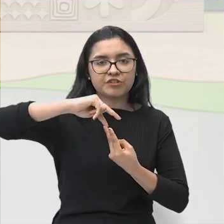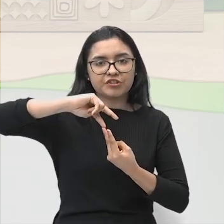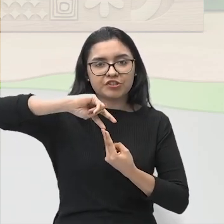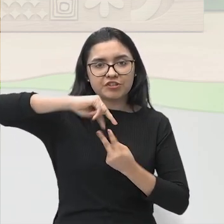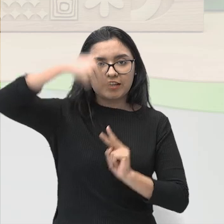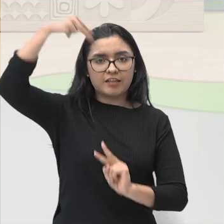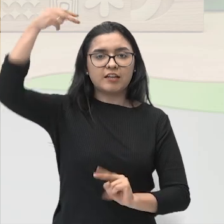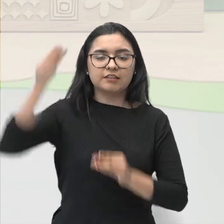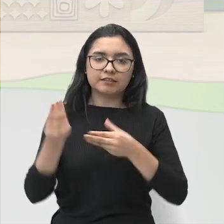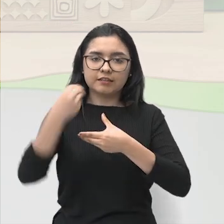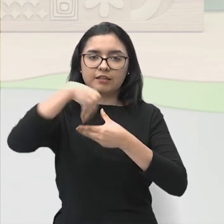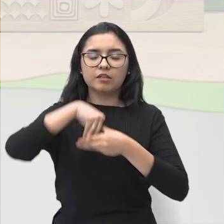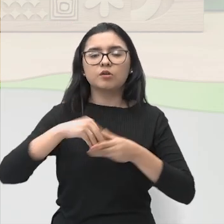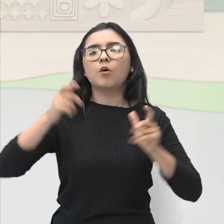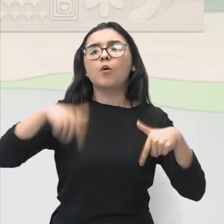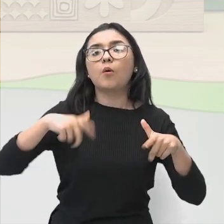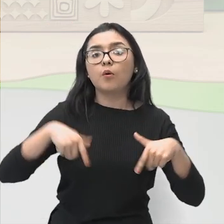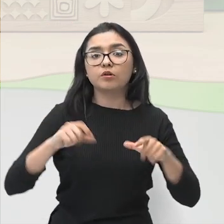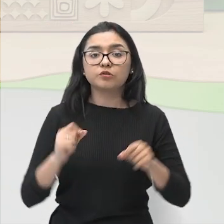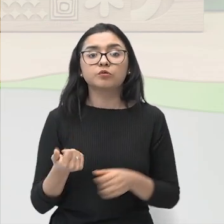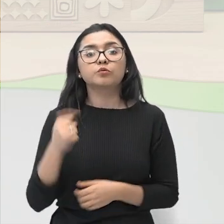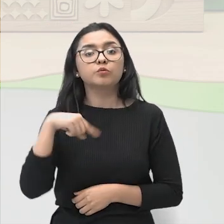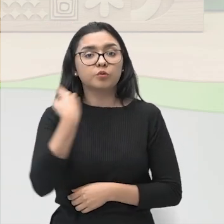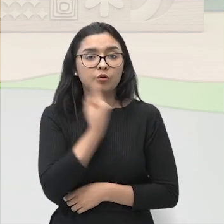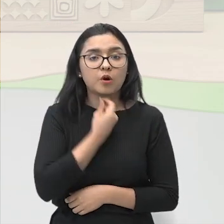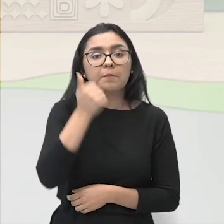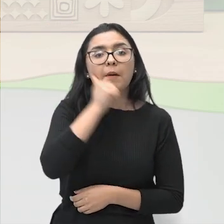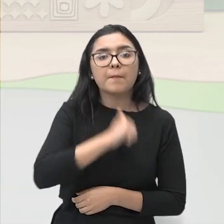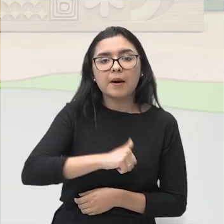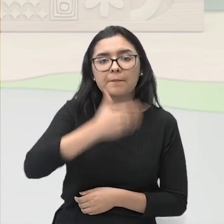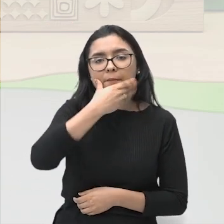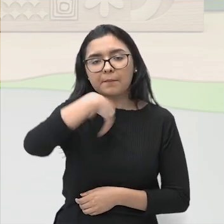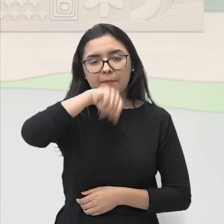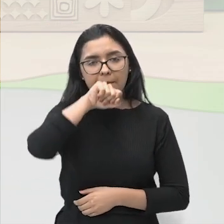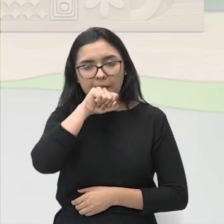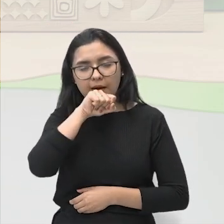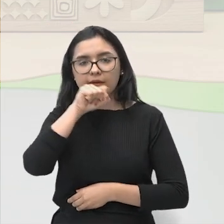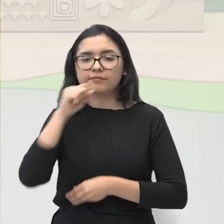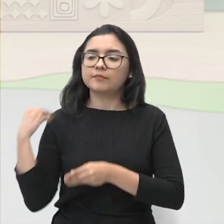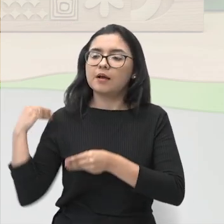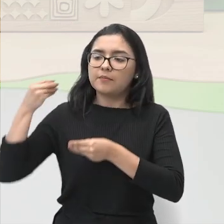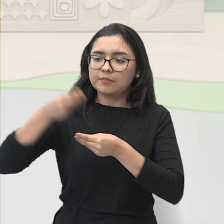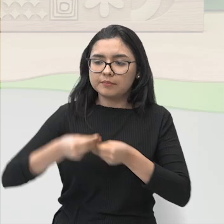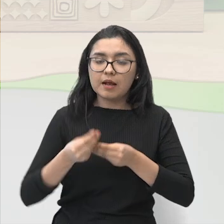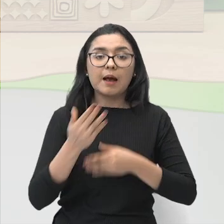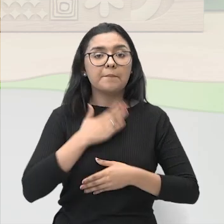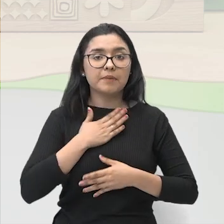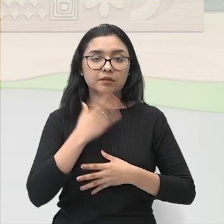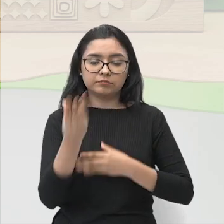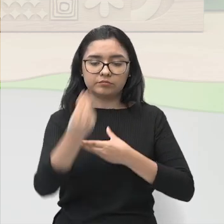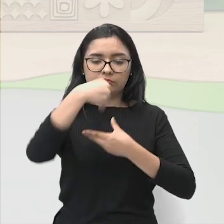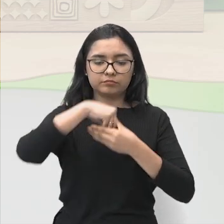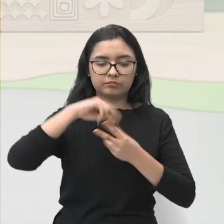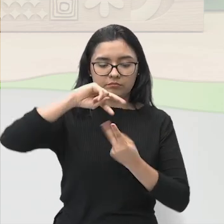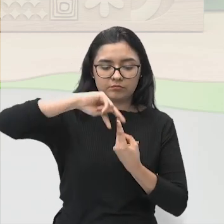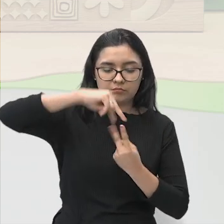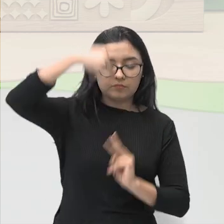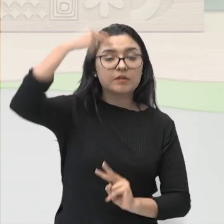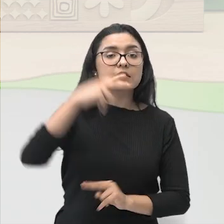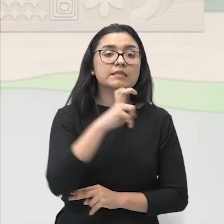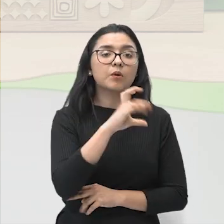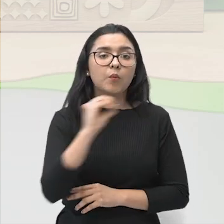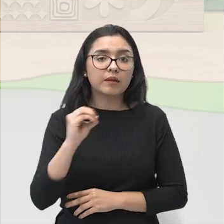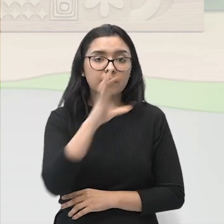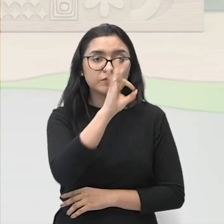molécula, oriunda da onde? Dos nossos pais, certo? 50% da minha herança genética veio da minha